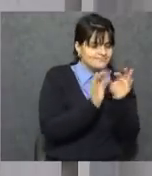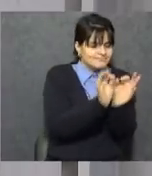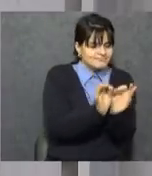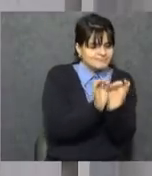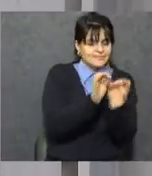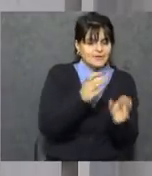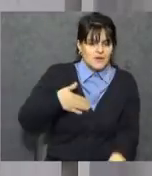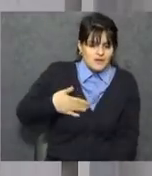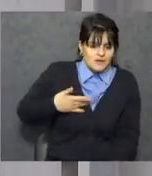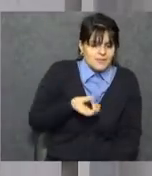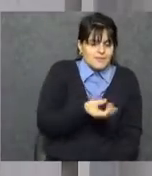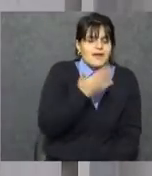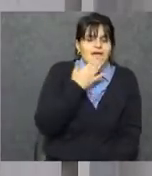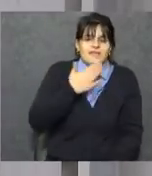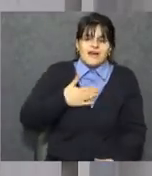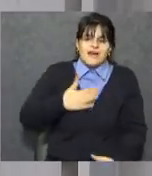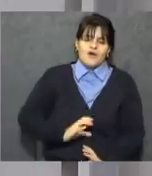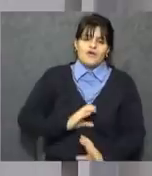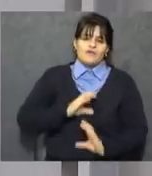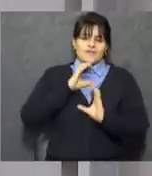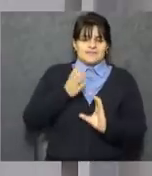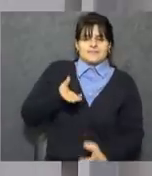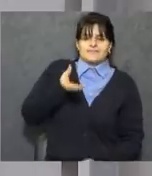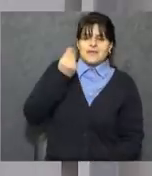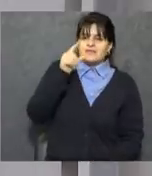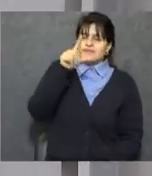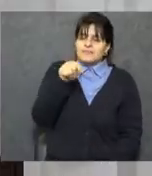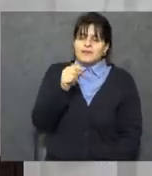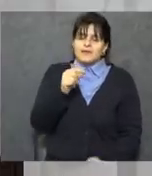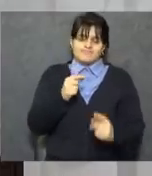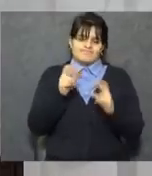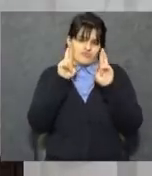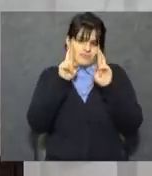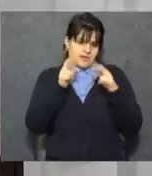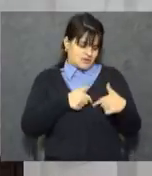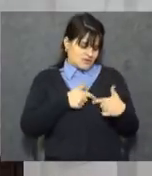nossa confiança, que alimentam a nossa esperança.